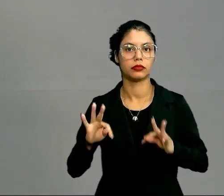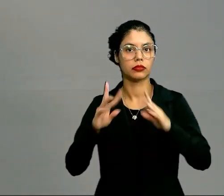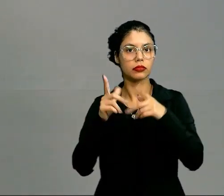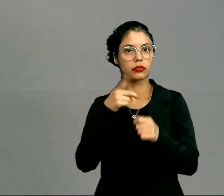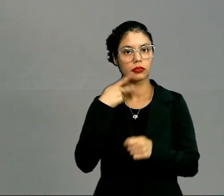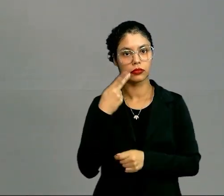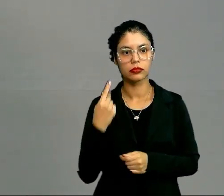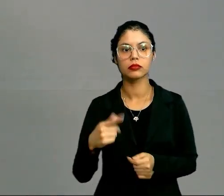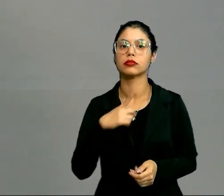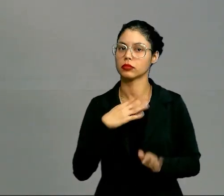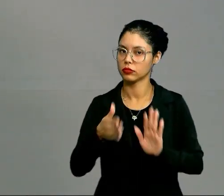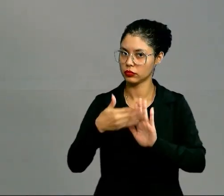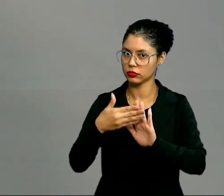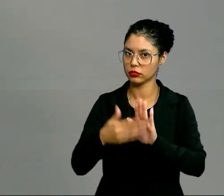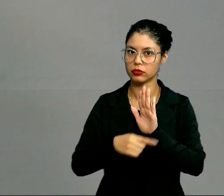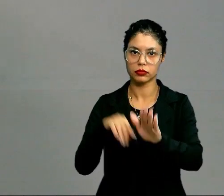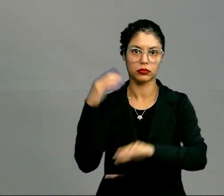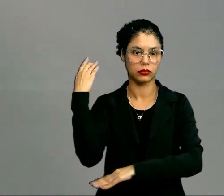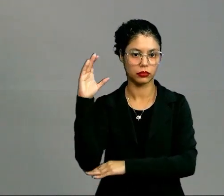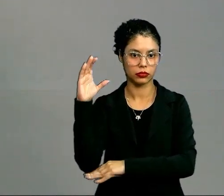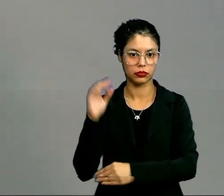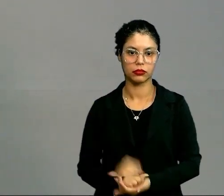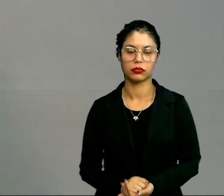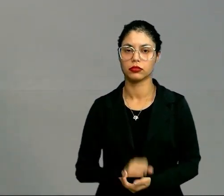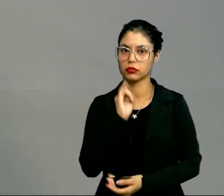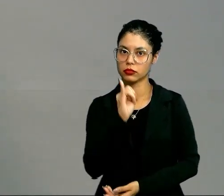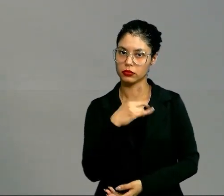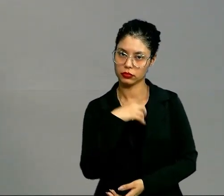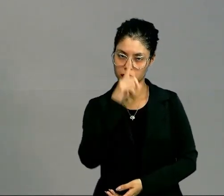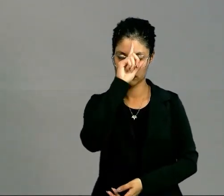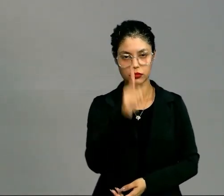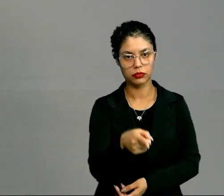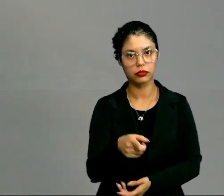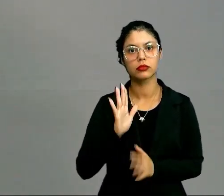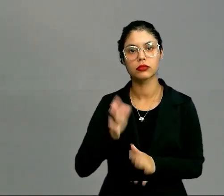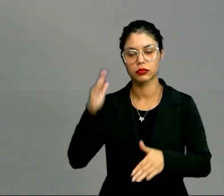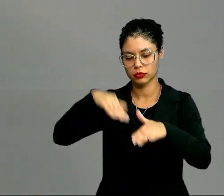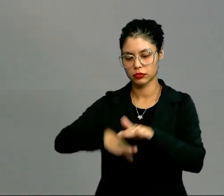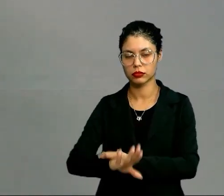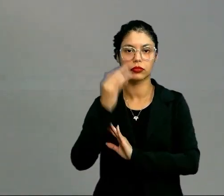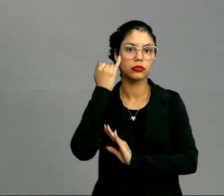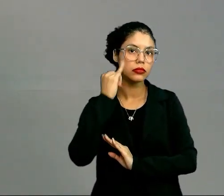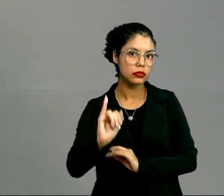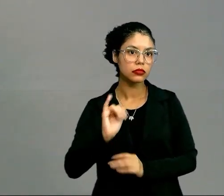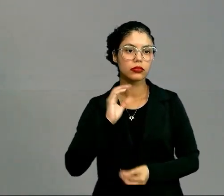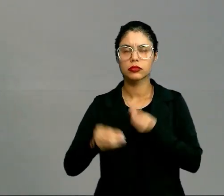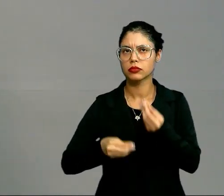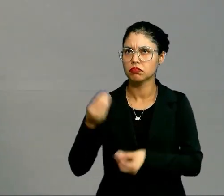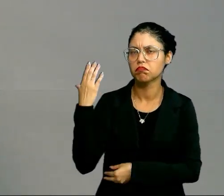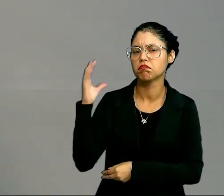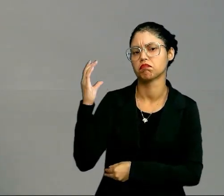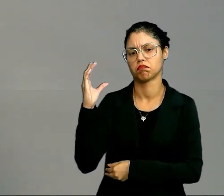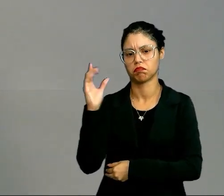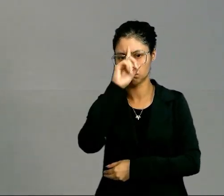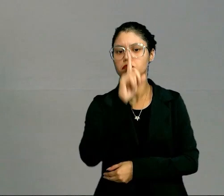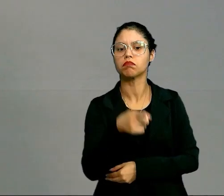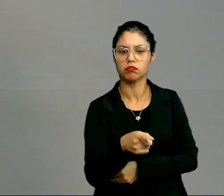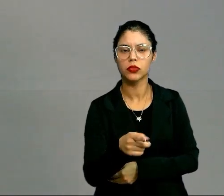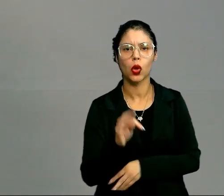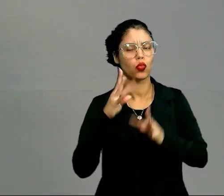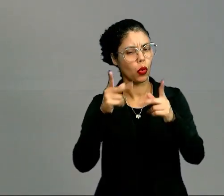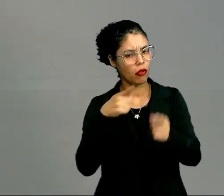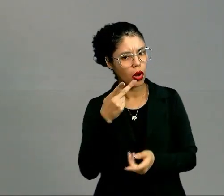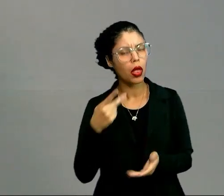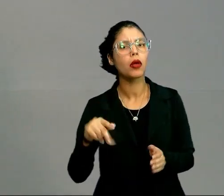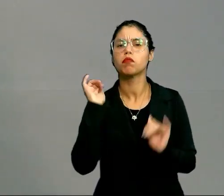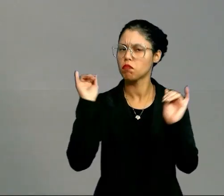ele fala tem comprovação científica. Então, se ele é uma autoridade, eu já vou guardar essa ideia. Bom, o cientista é uma autoridade. Tudo que ele